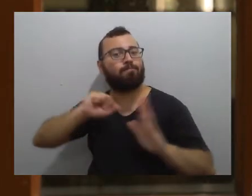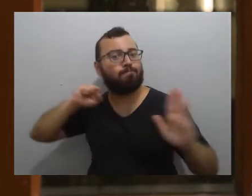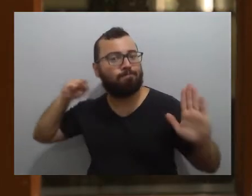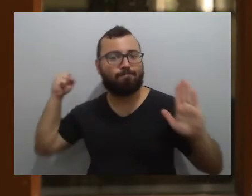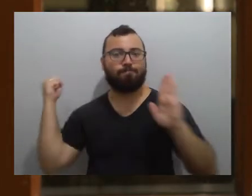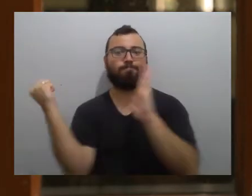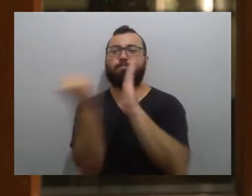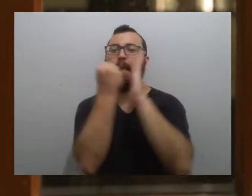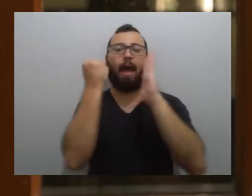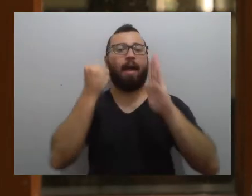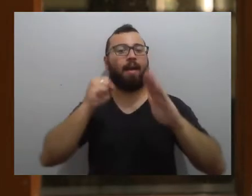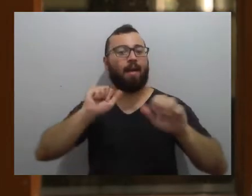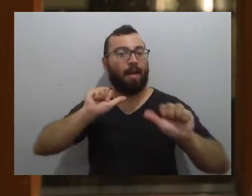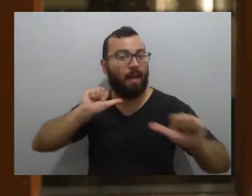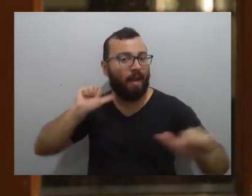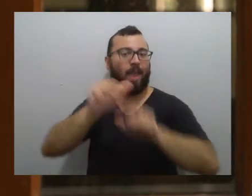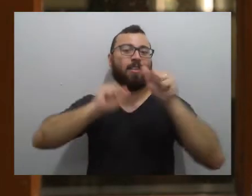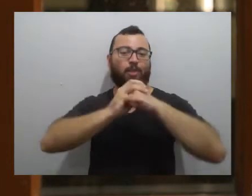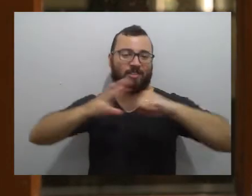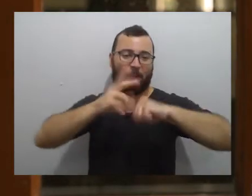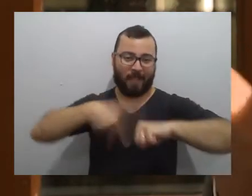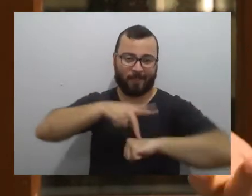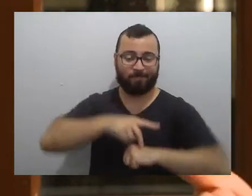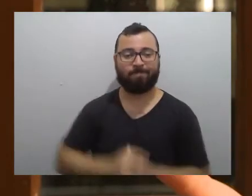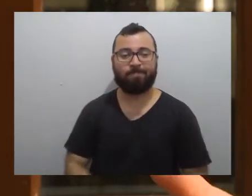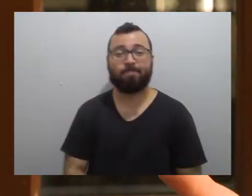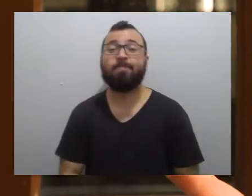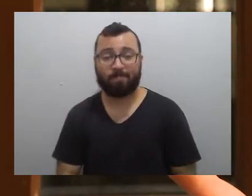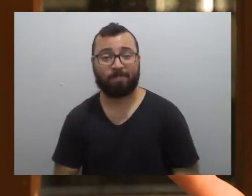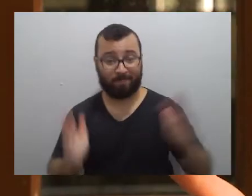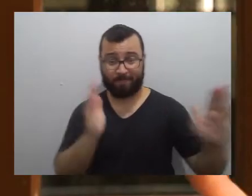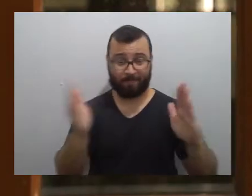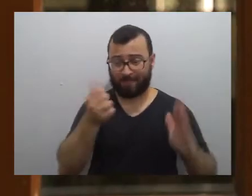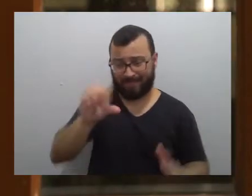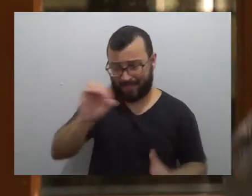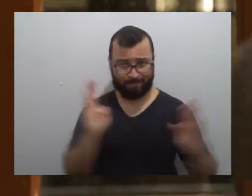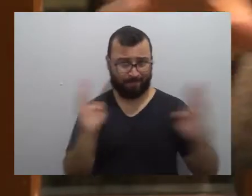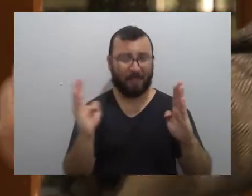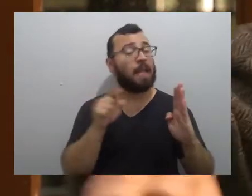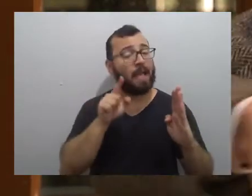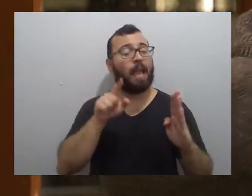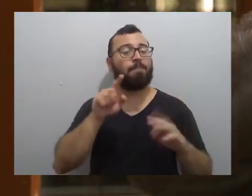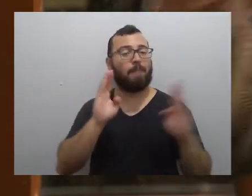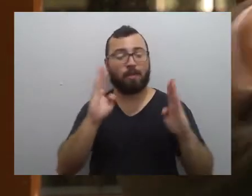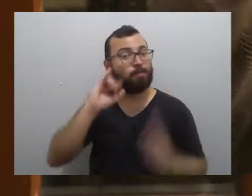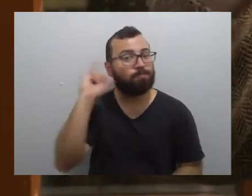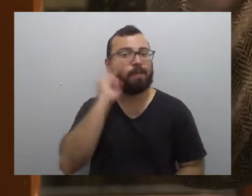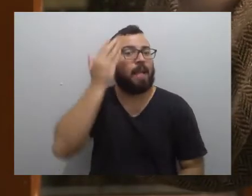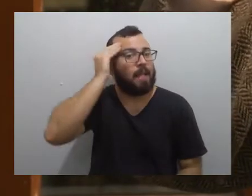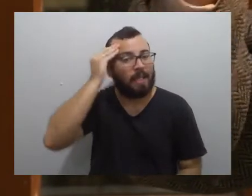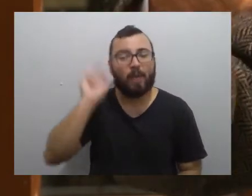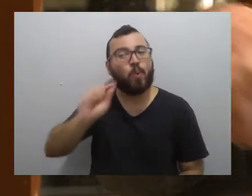da vida universitária da UFRJ e do Museu Nacional. Com a reforma universitária, o museu realmente foi trazido para